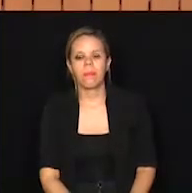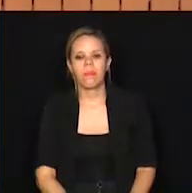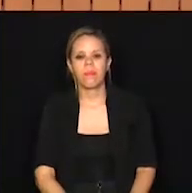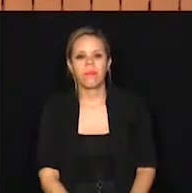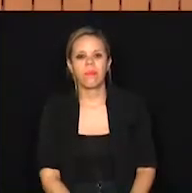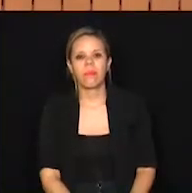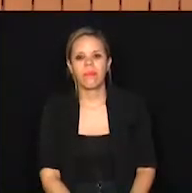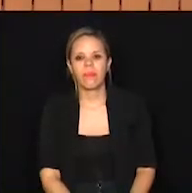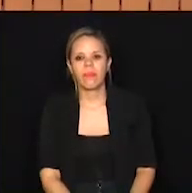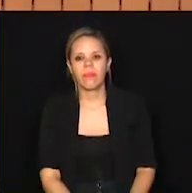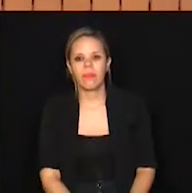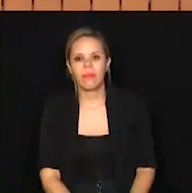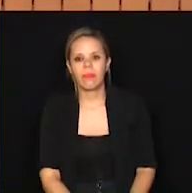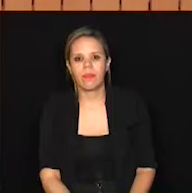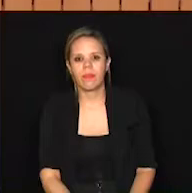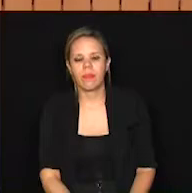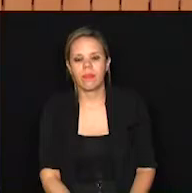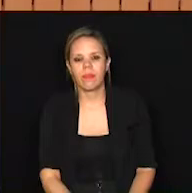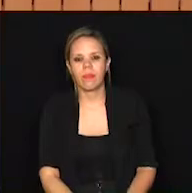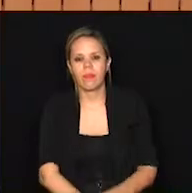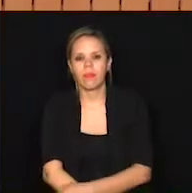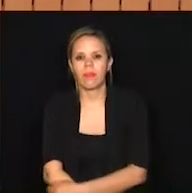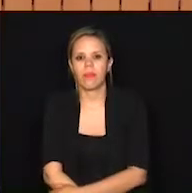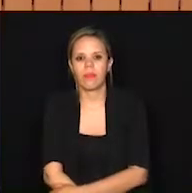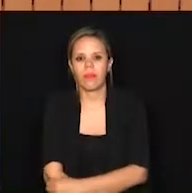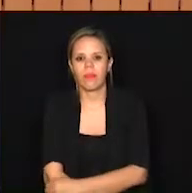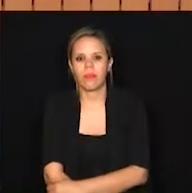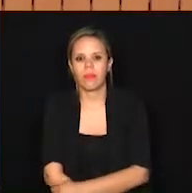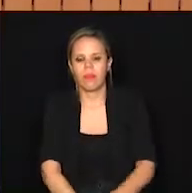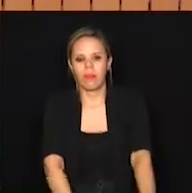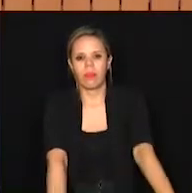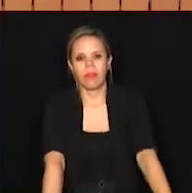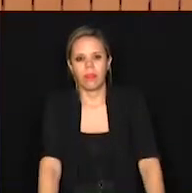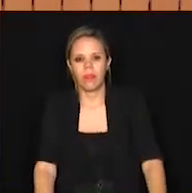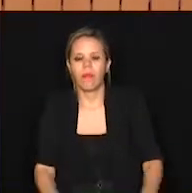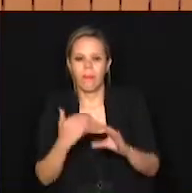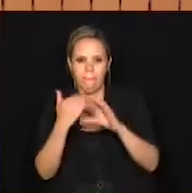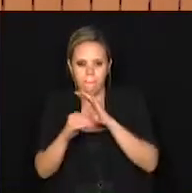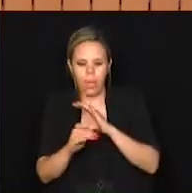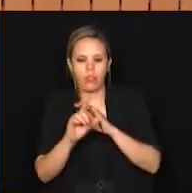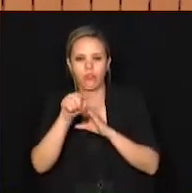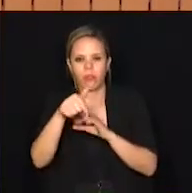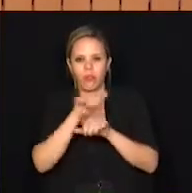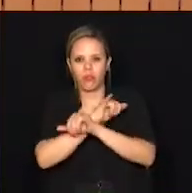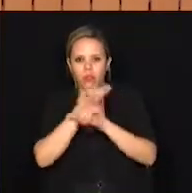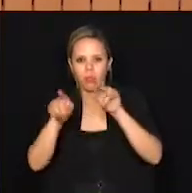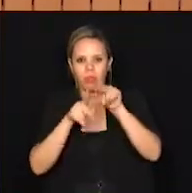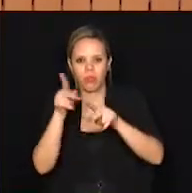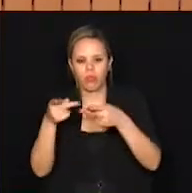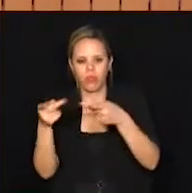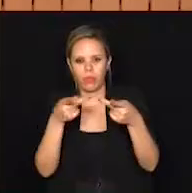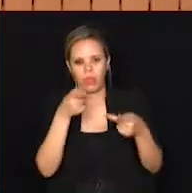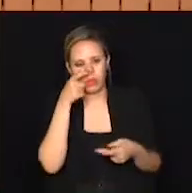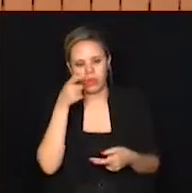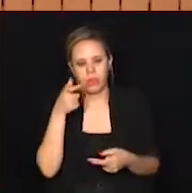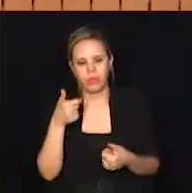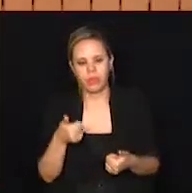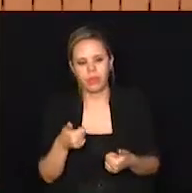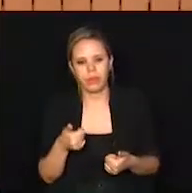de Educação, nós estamos pedindo, deixe-nos trabalhar, deixe-nos abrir dentro de critérios, dentro de protocolos e